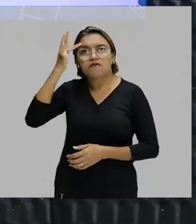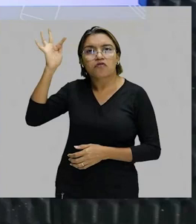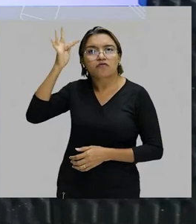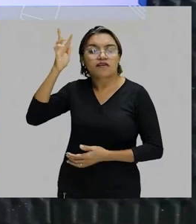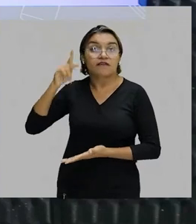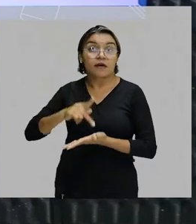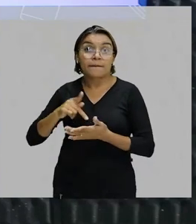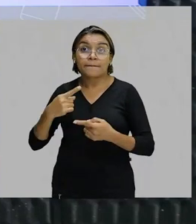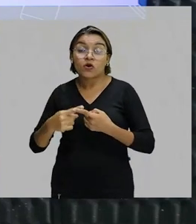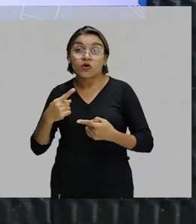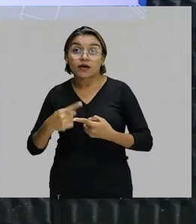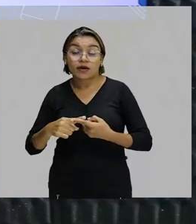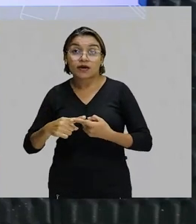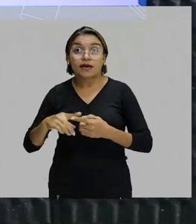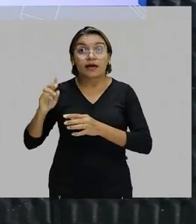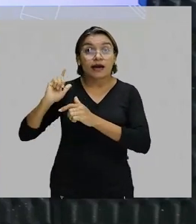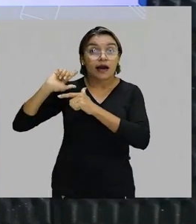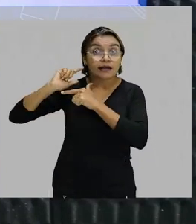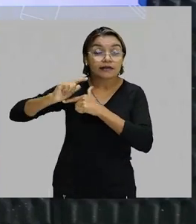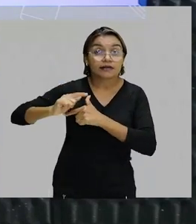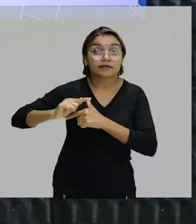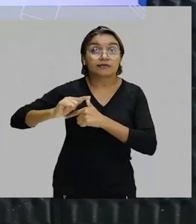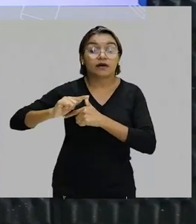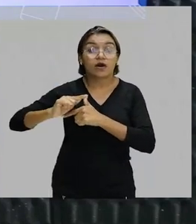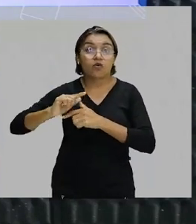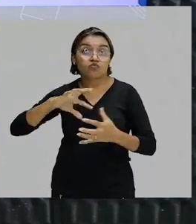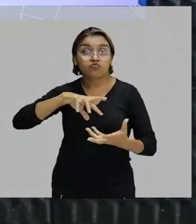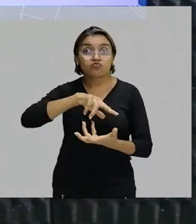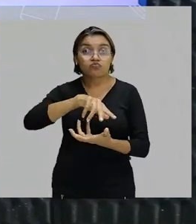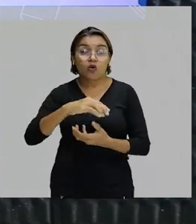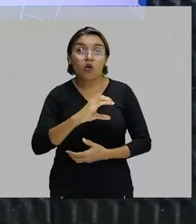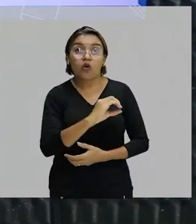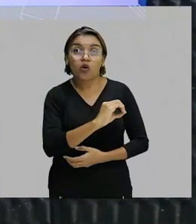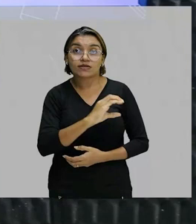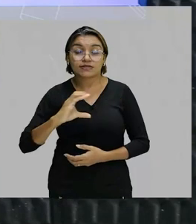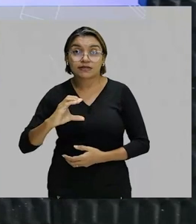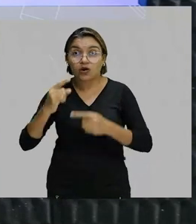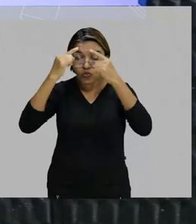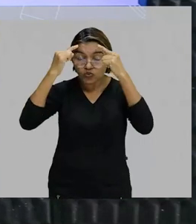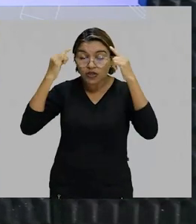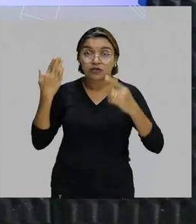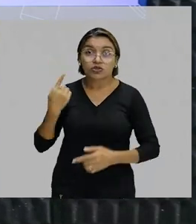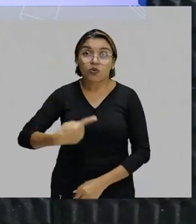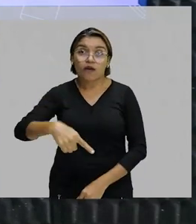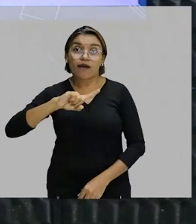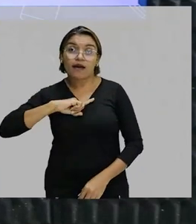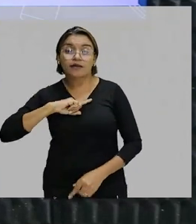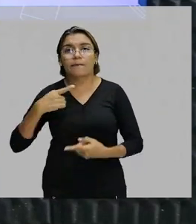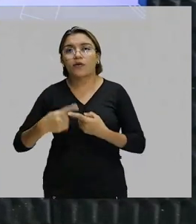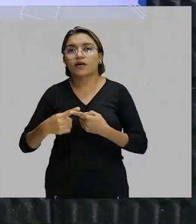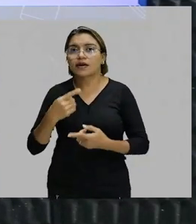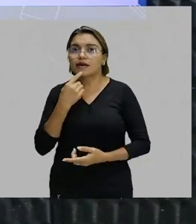porque são herdeiros da tradição ocidental tal dos gregos antigos porque tem neles o